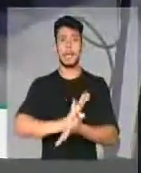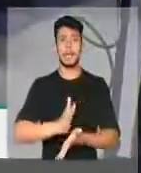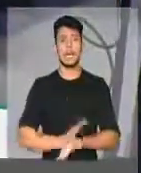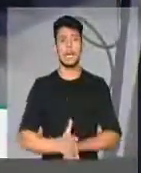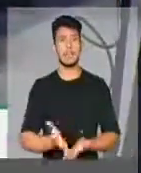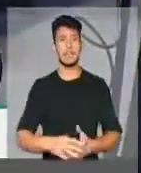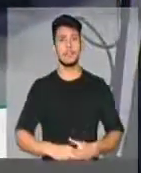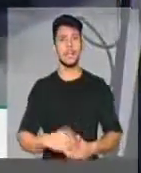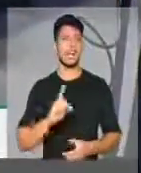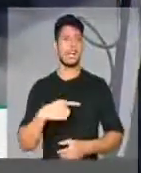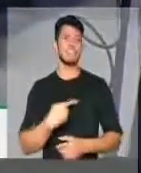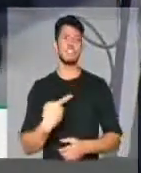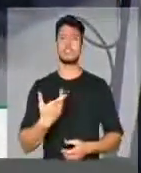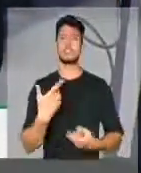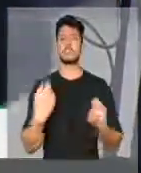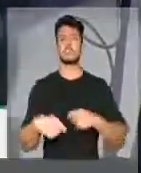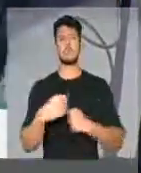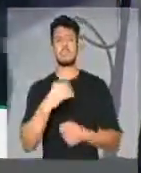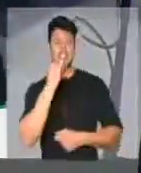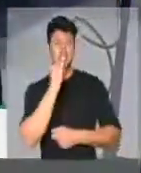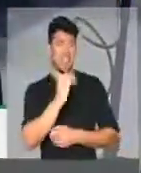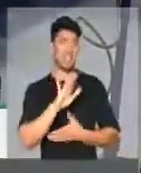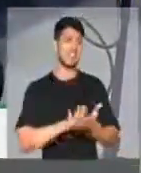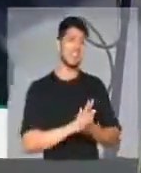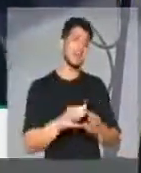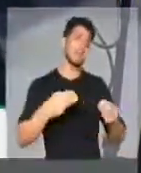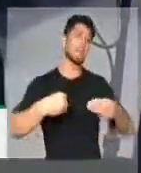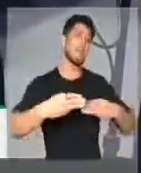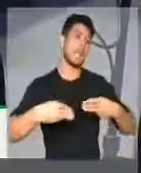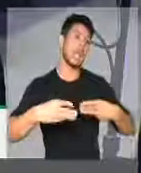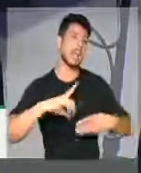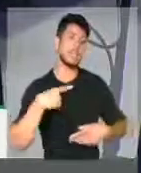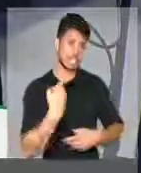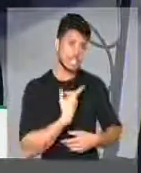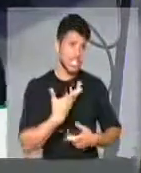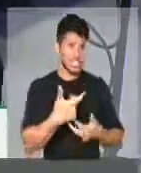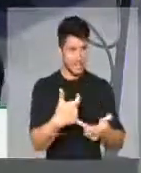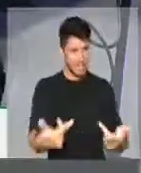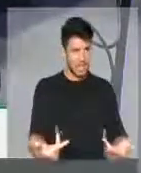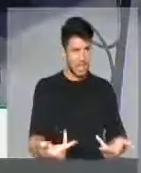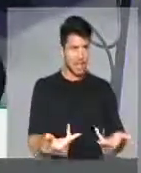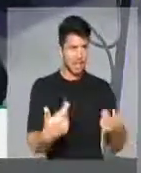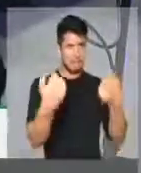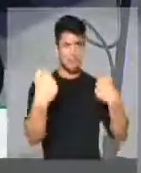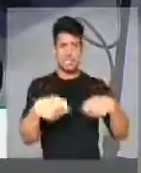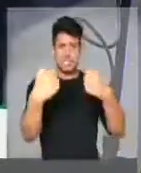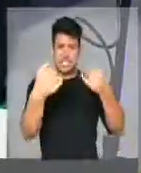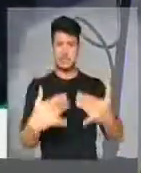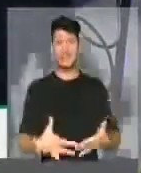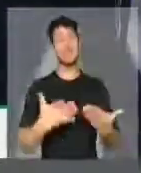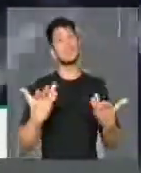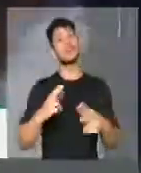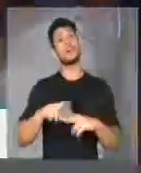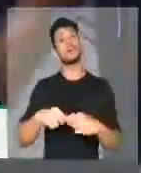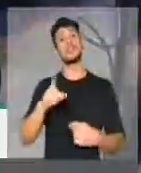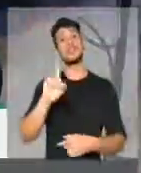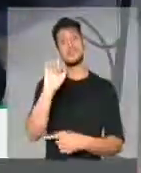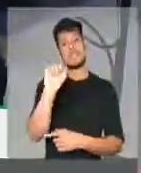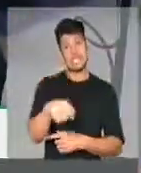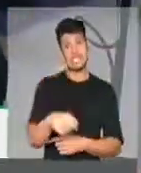satisfação a esse mercado que está sempre nervoso para avassalar nossa soberania. Portanto, é sim em homenagem a